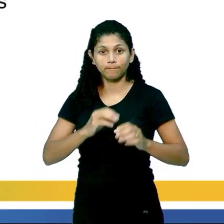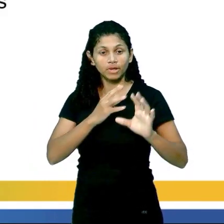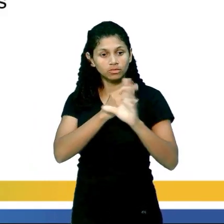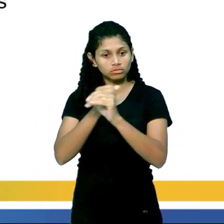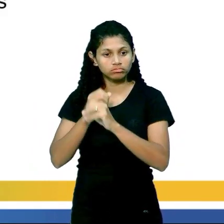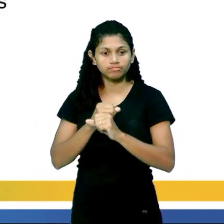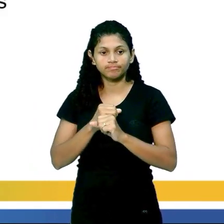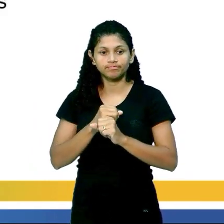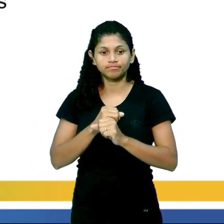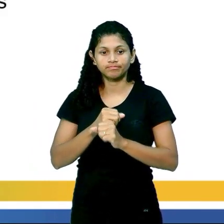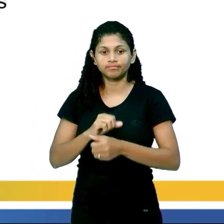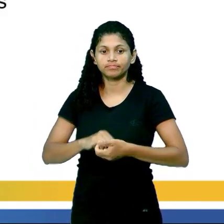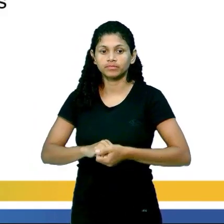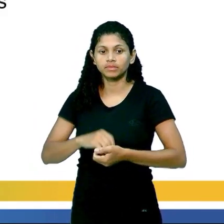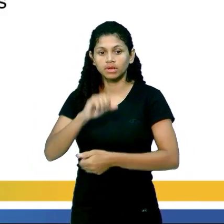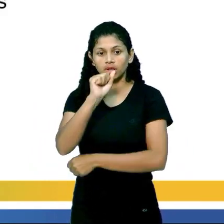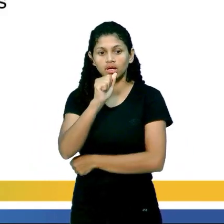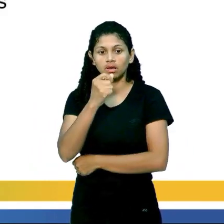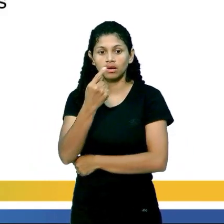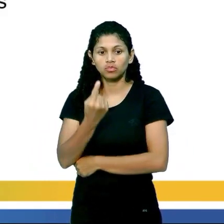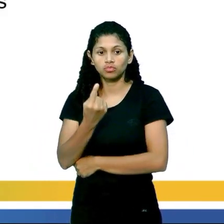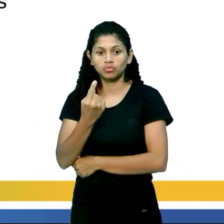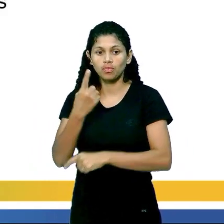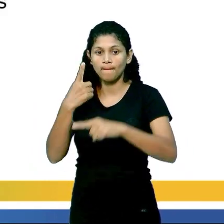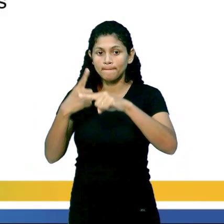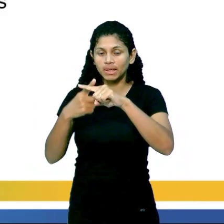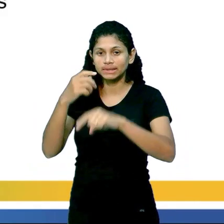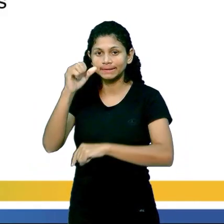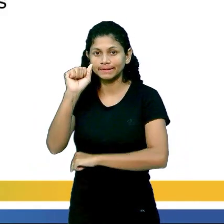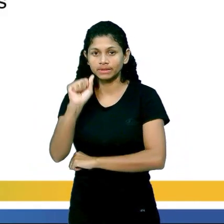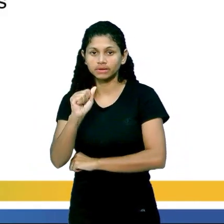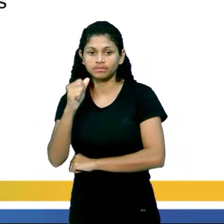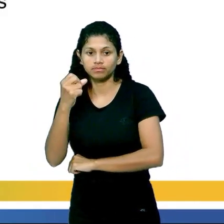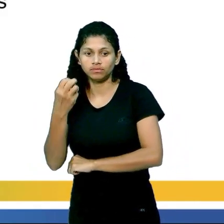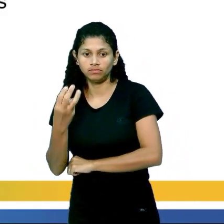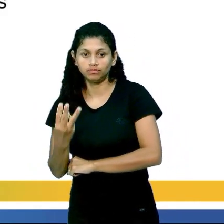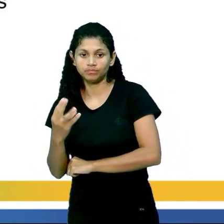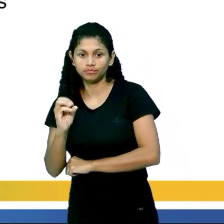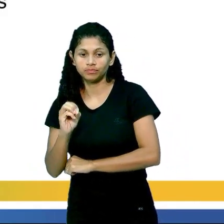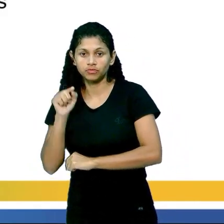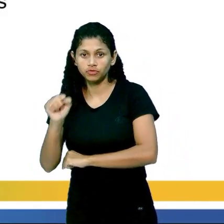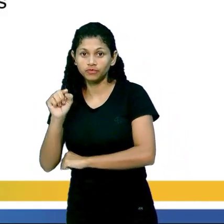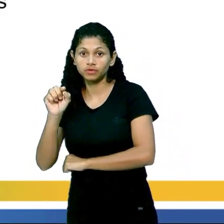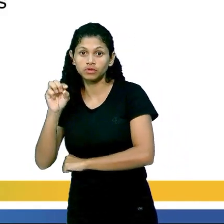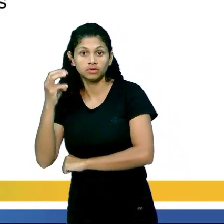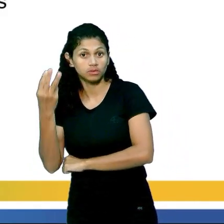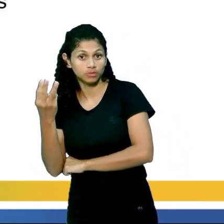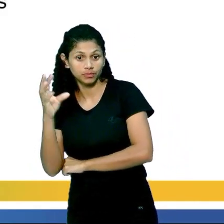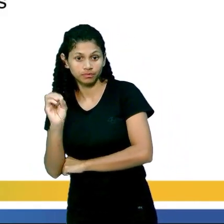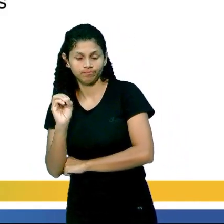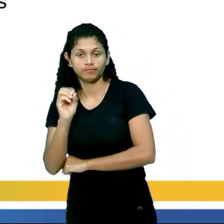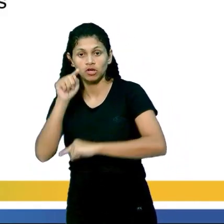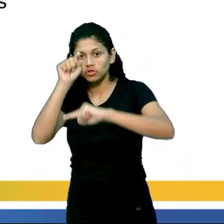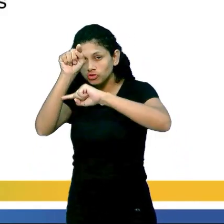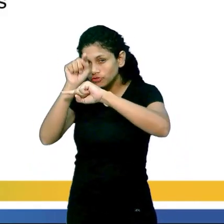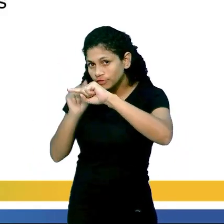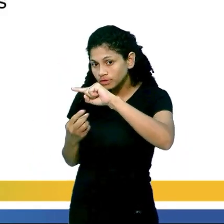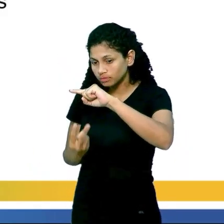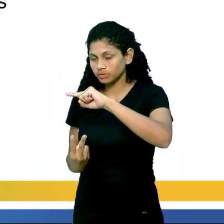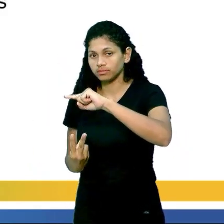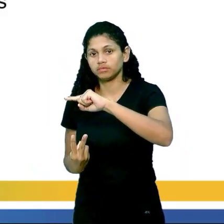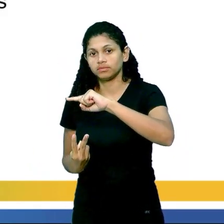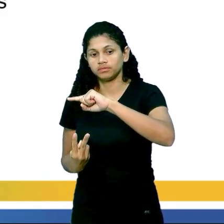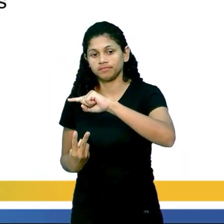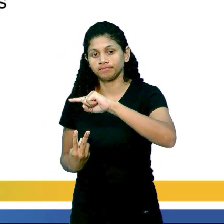termos. A1 mais A30 vezes 30 dividido por 2. O A1 nós sabemos que